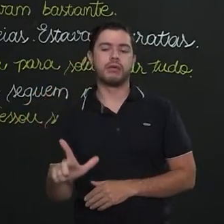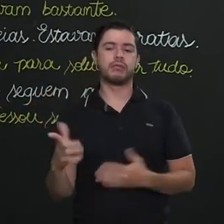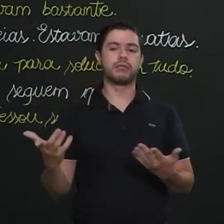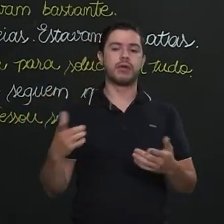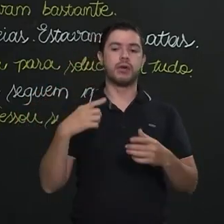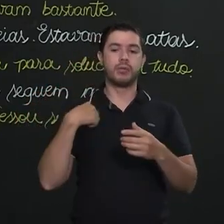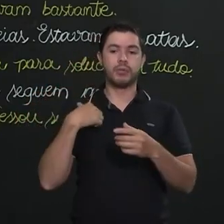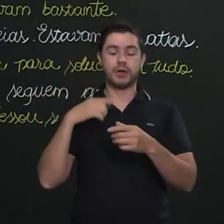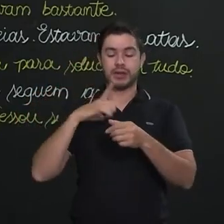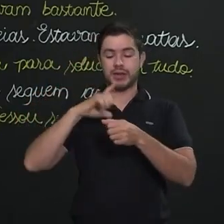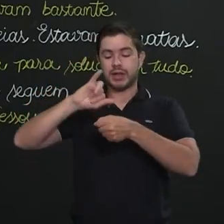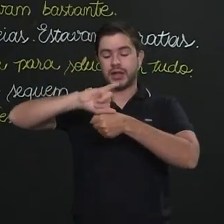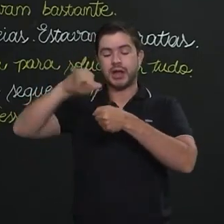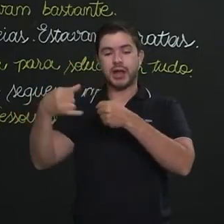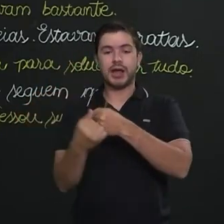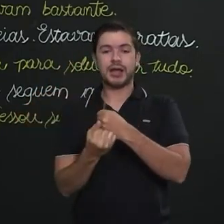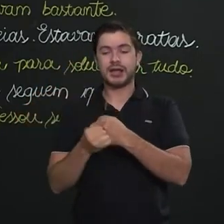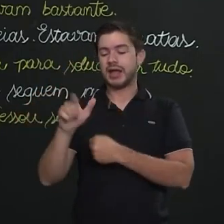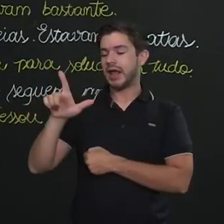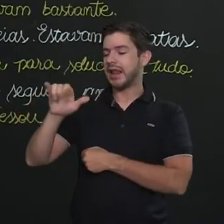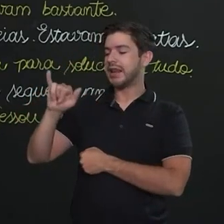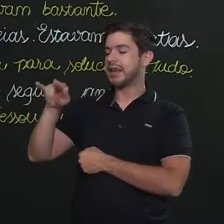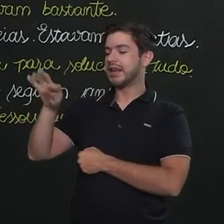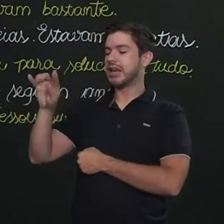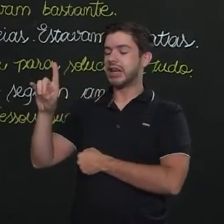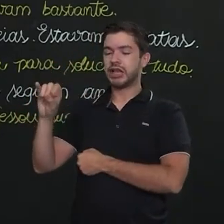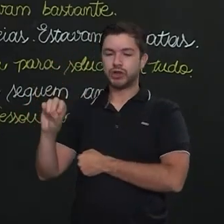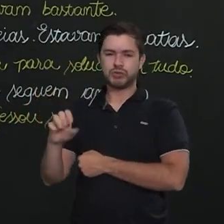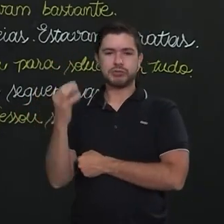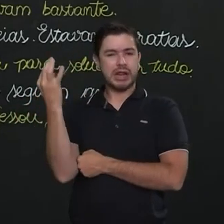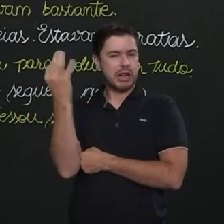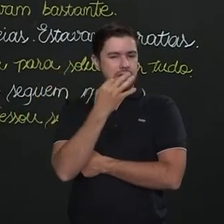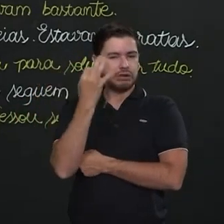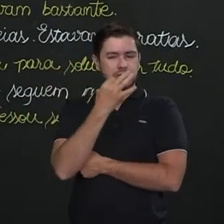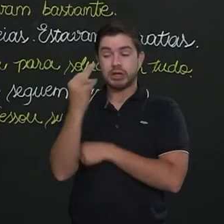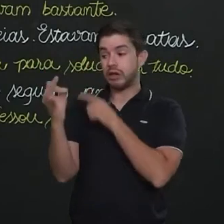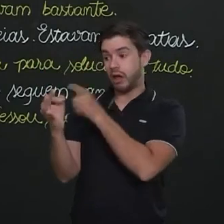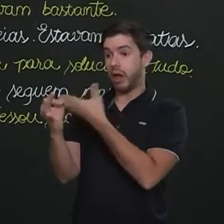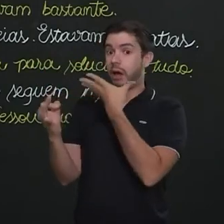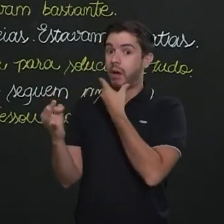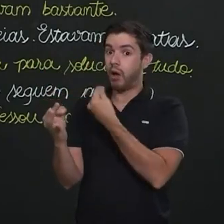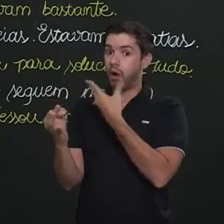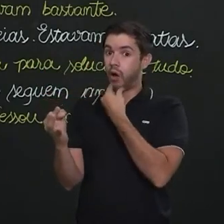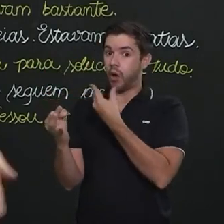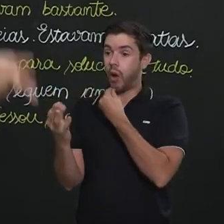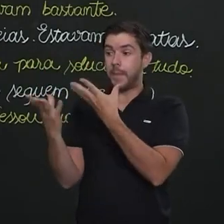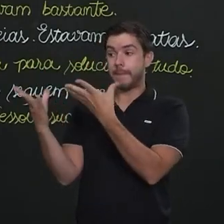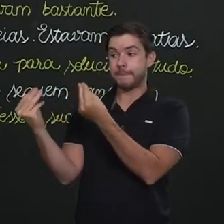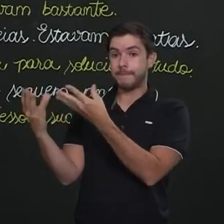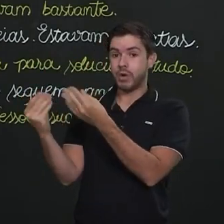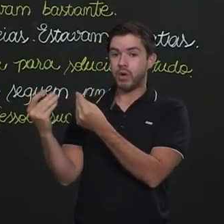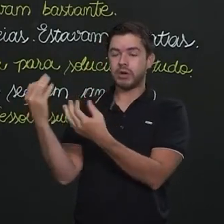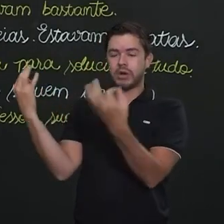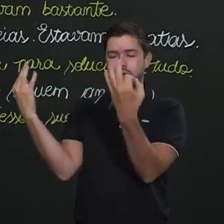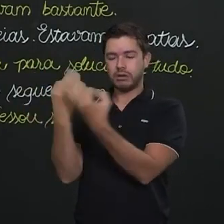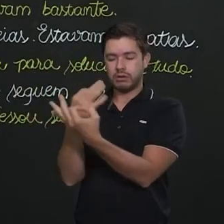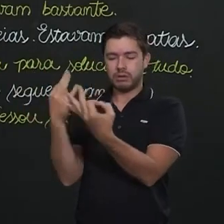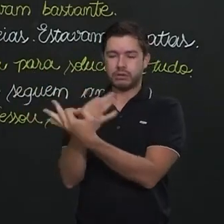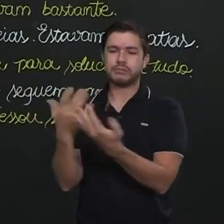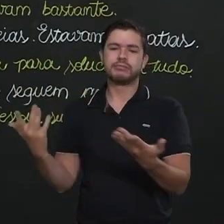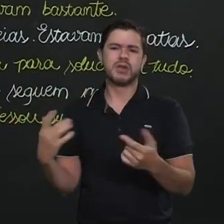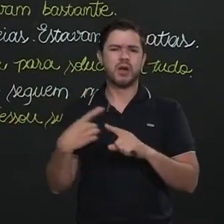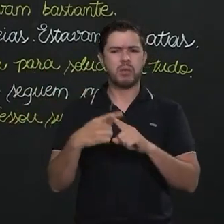no plural, lindos. E no masculino, Por que no masculino e no